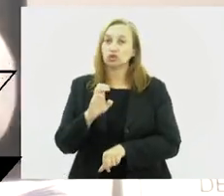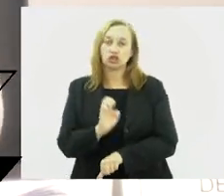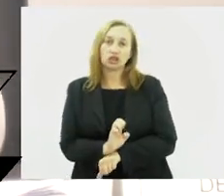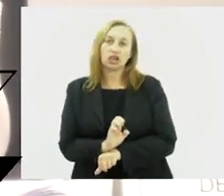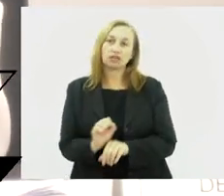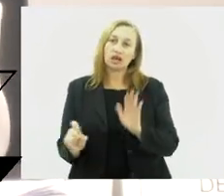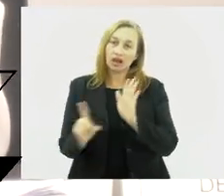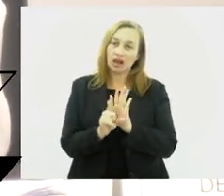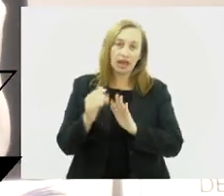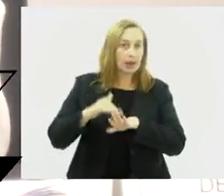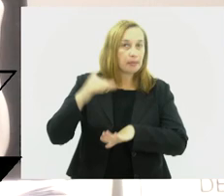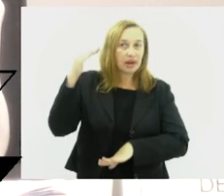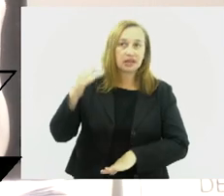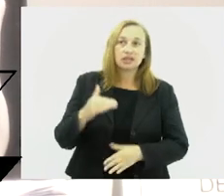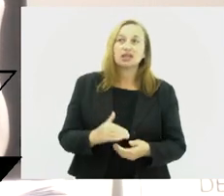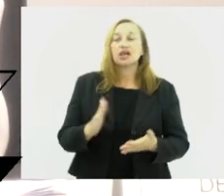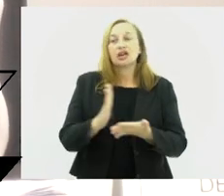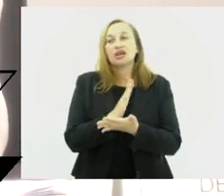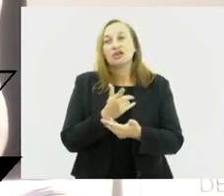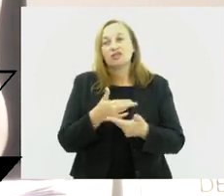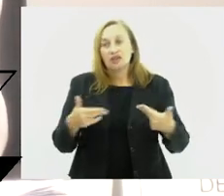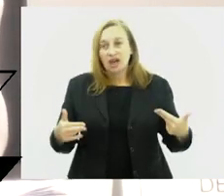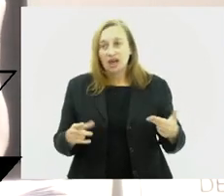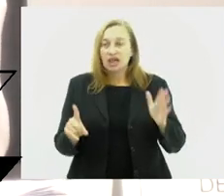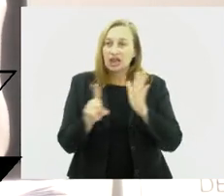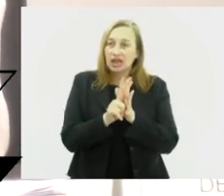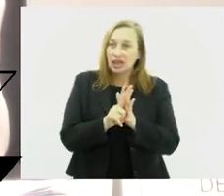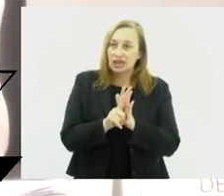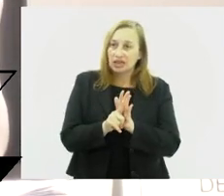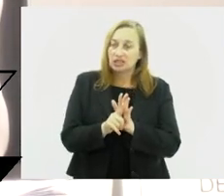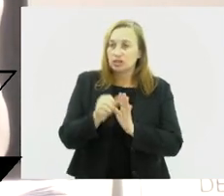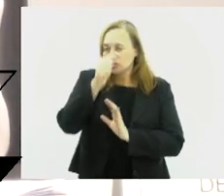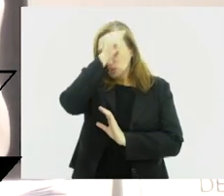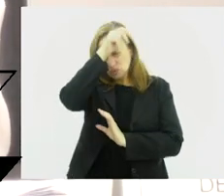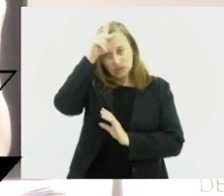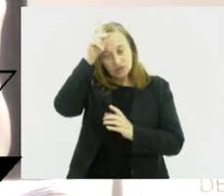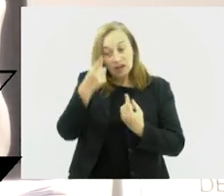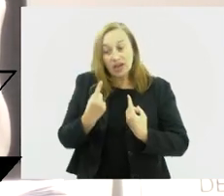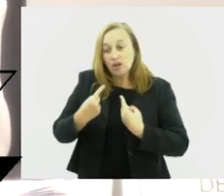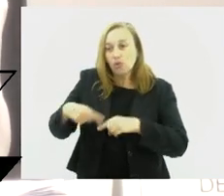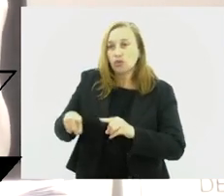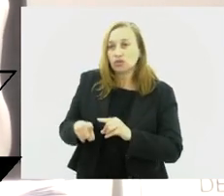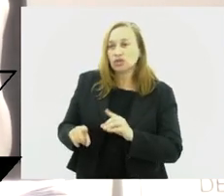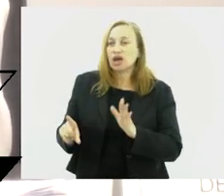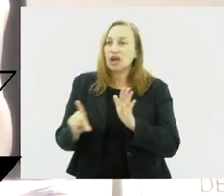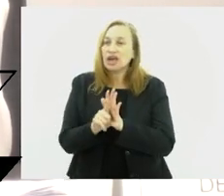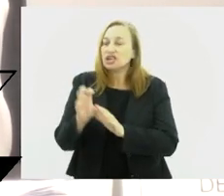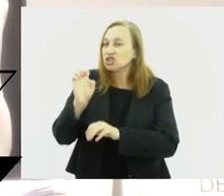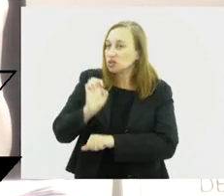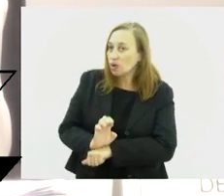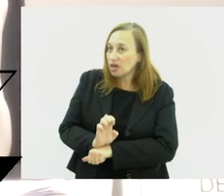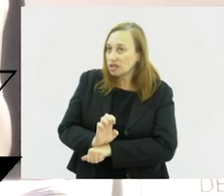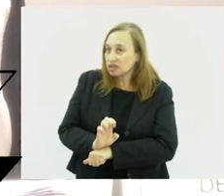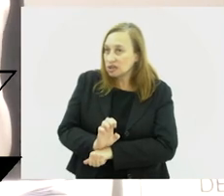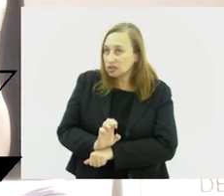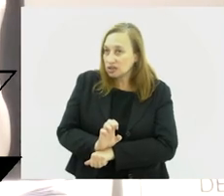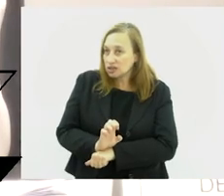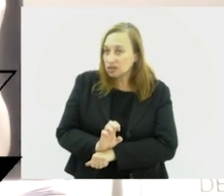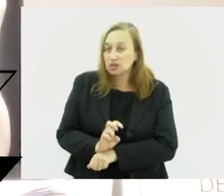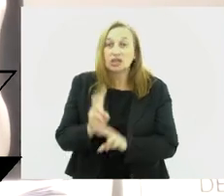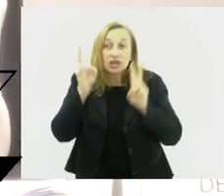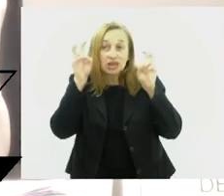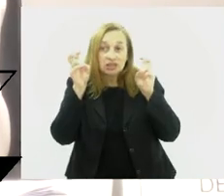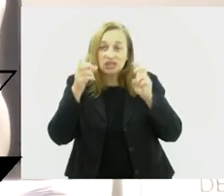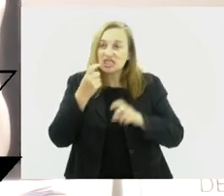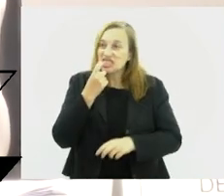maior. Várias leis municipais que contrariavam leis estaduais, por exemplo, a questão das